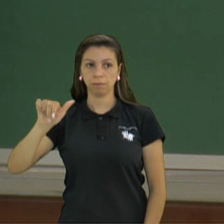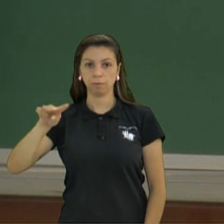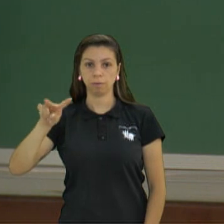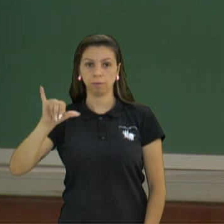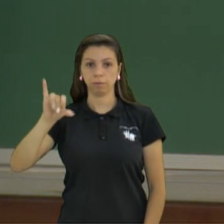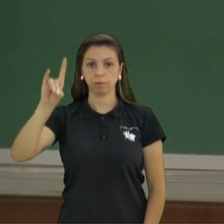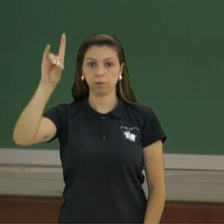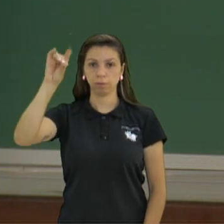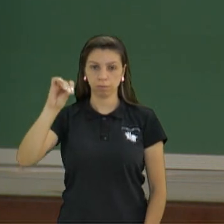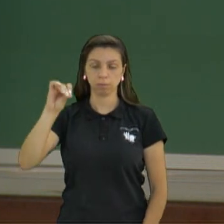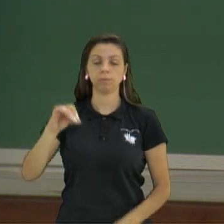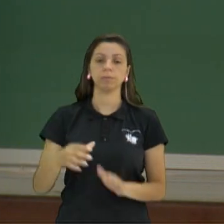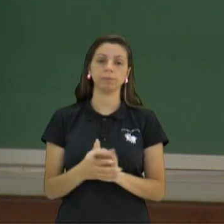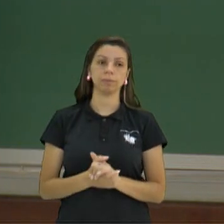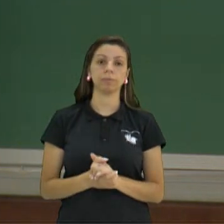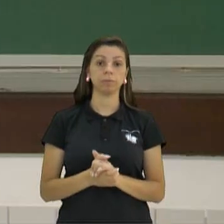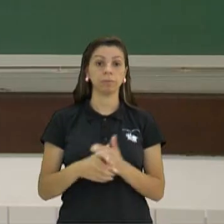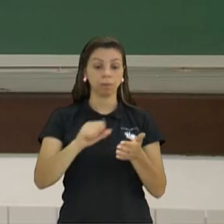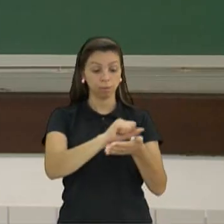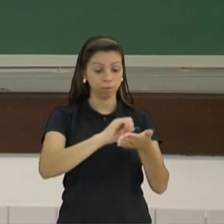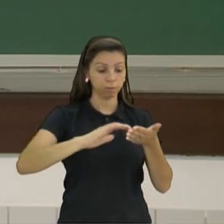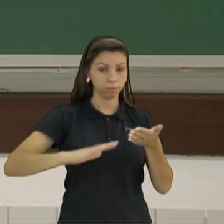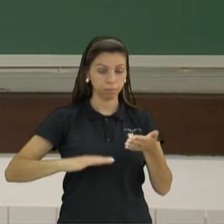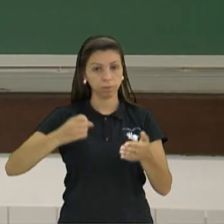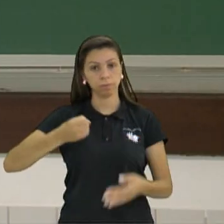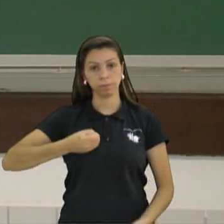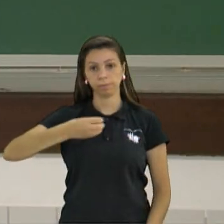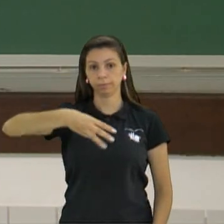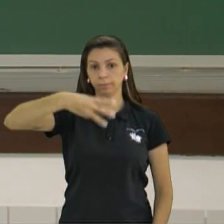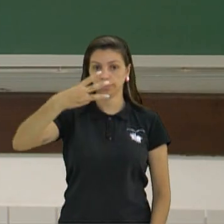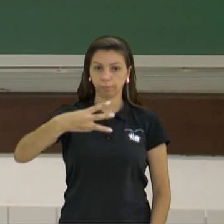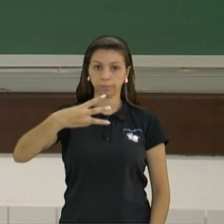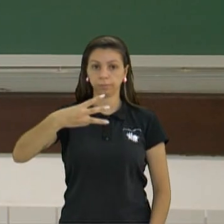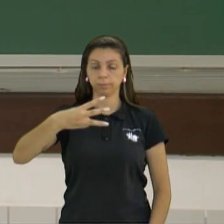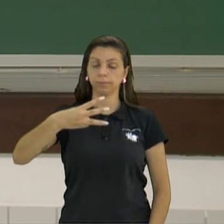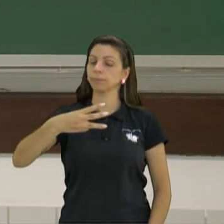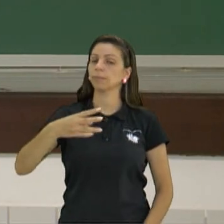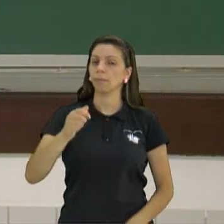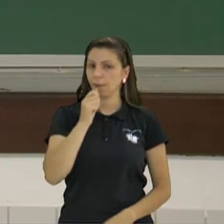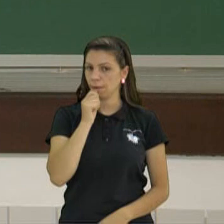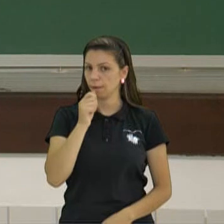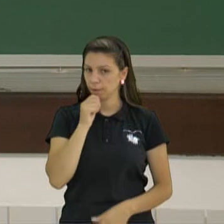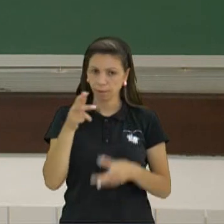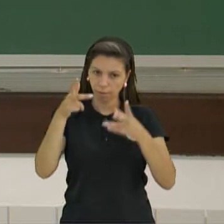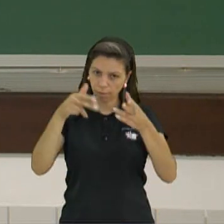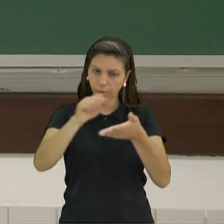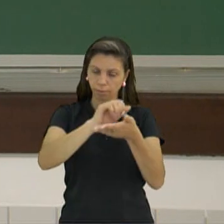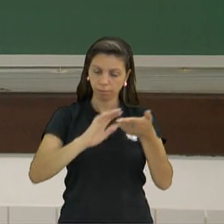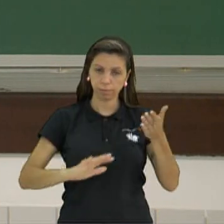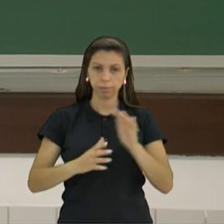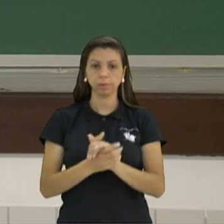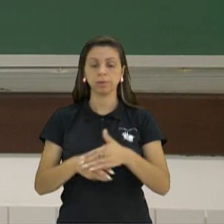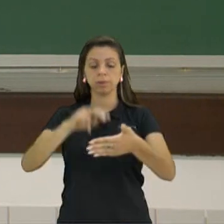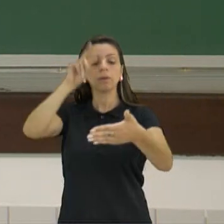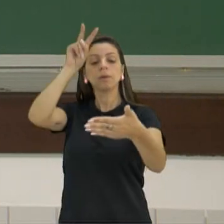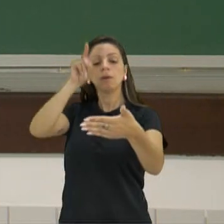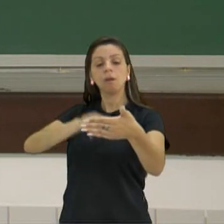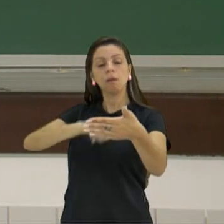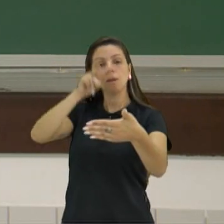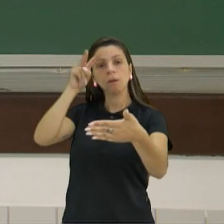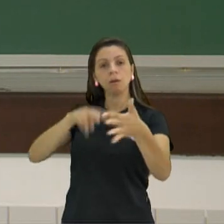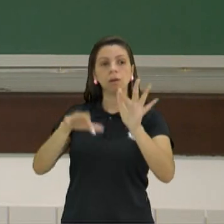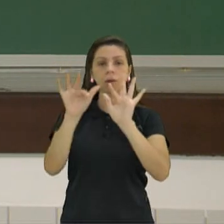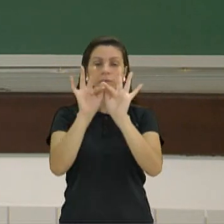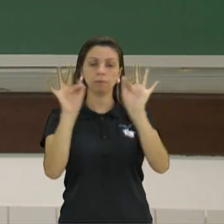frente? Atividade 3. Ainda o mesmo exercício, reler o